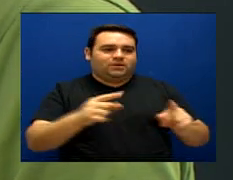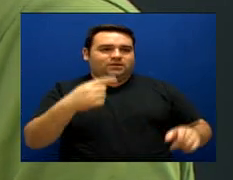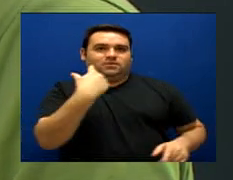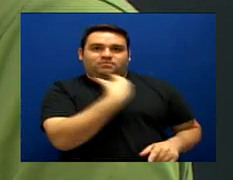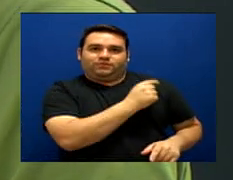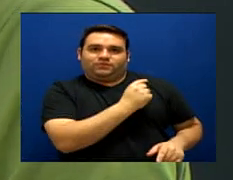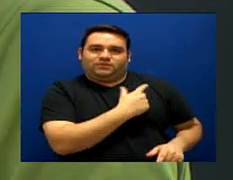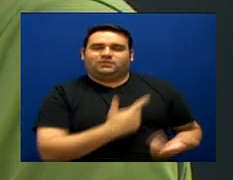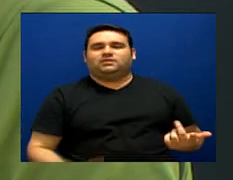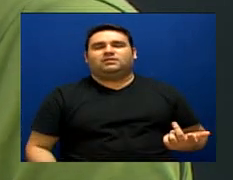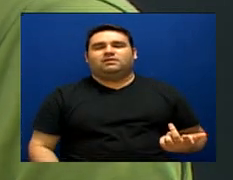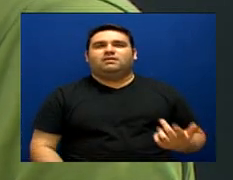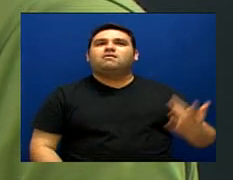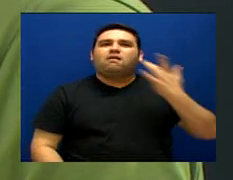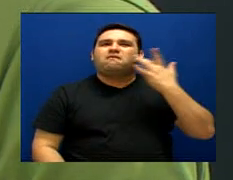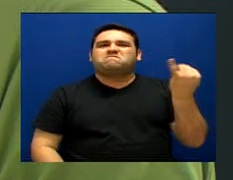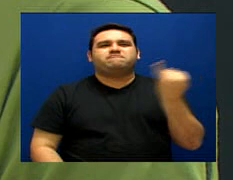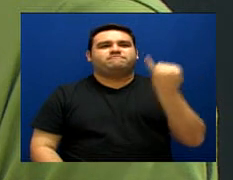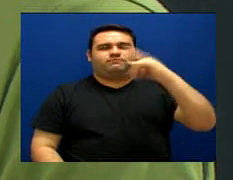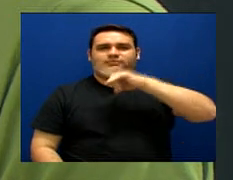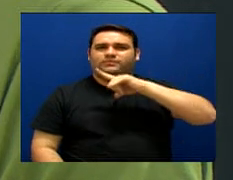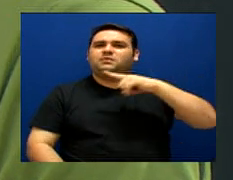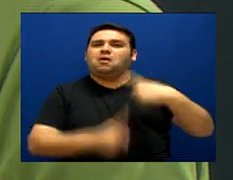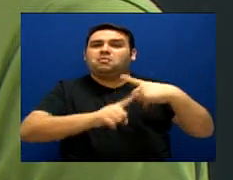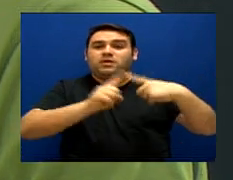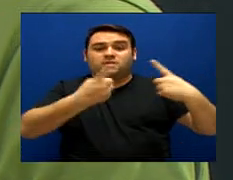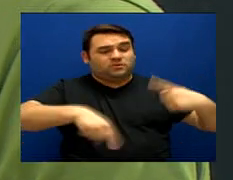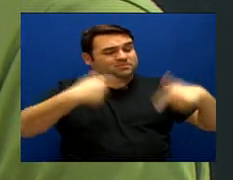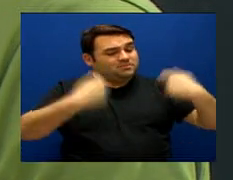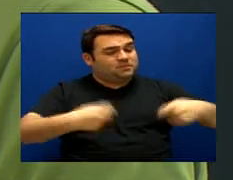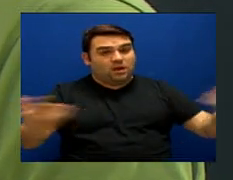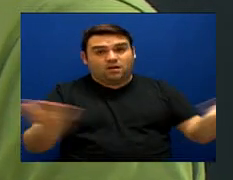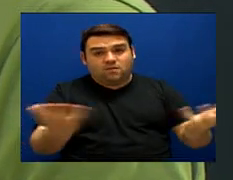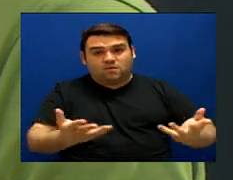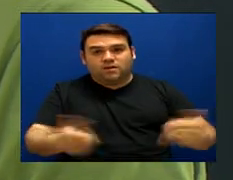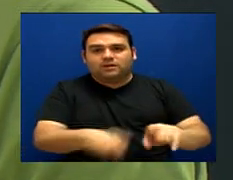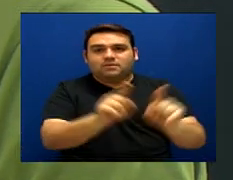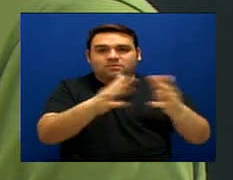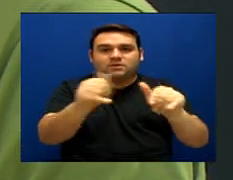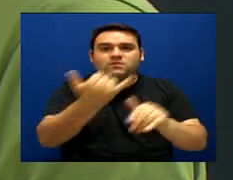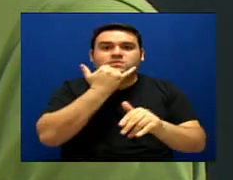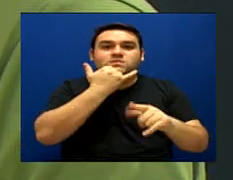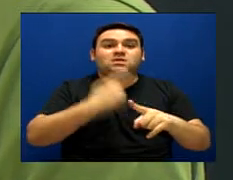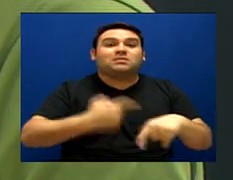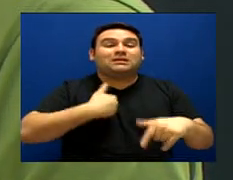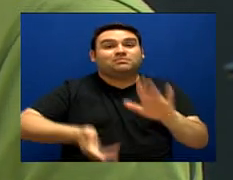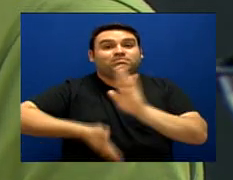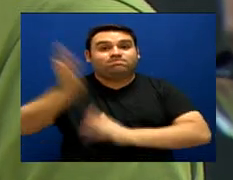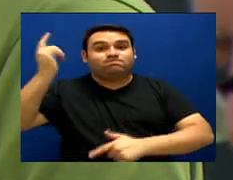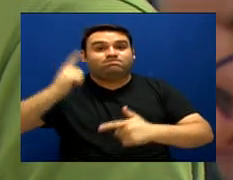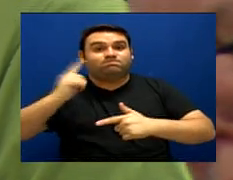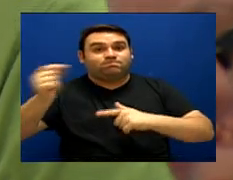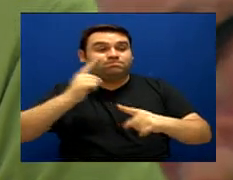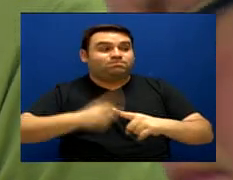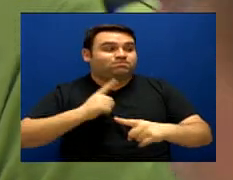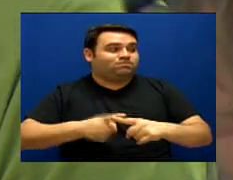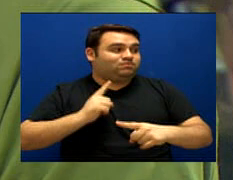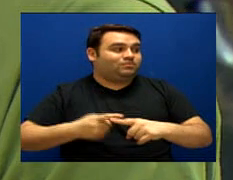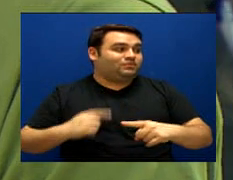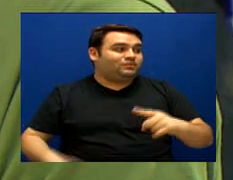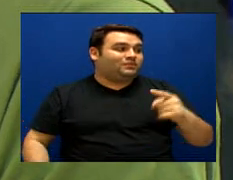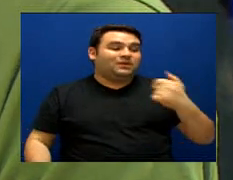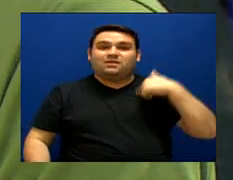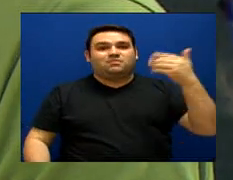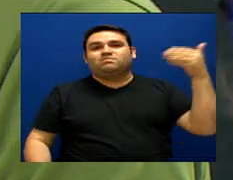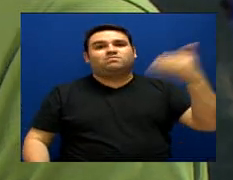nesse serviço, tá? Que eu acho que é o que a gente está mais precisando no momento. Eu também peço desculpa, que daqui a pouco vou ter que me ausentar, porque eu